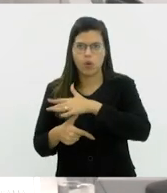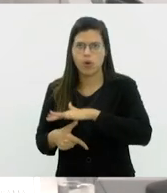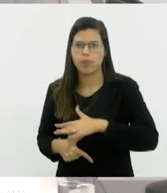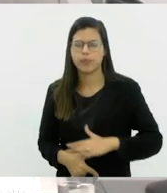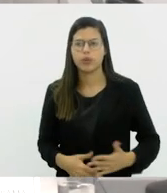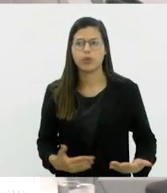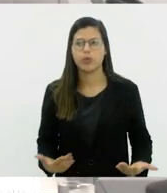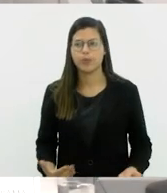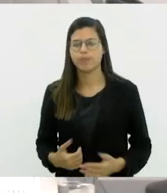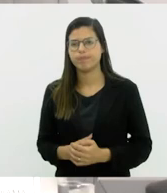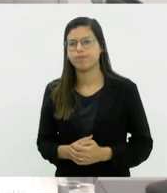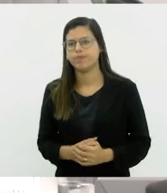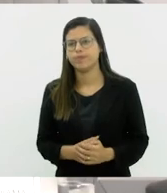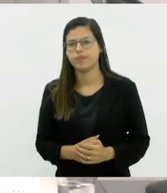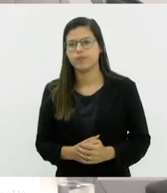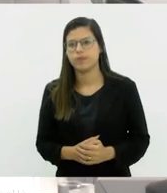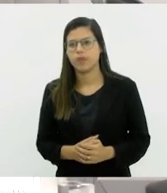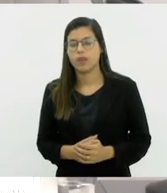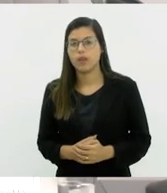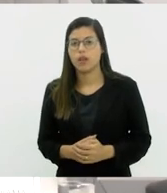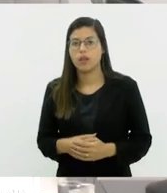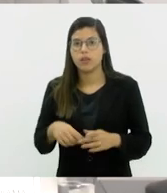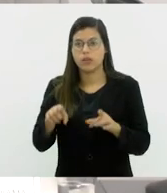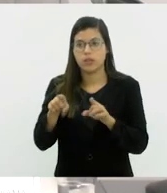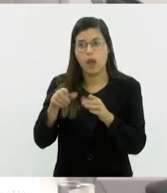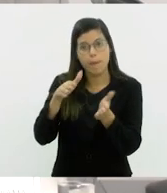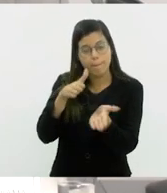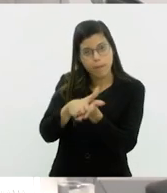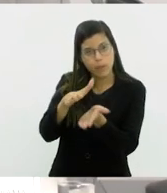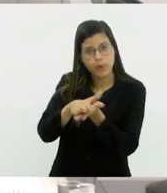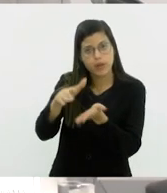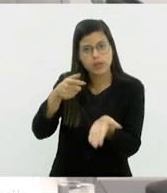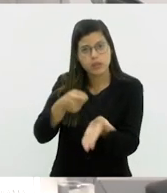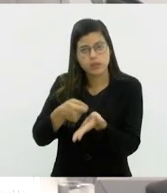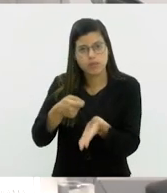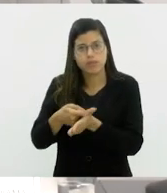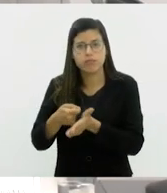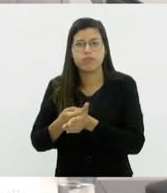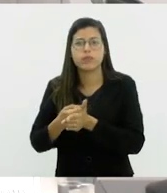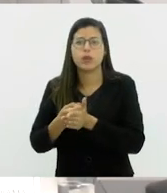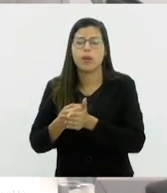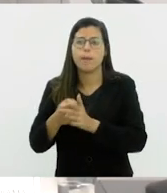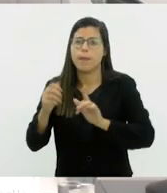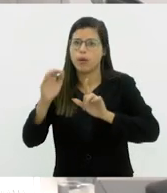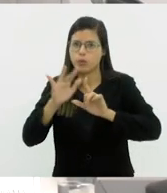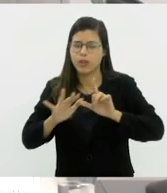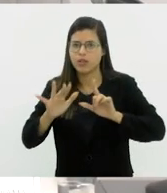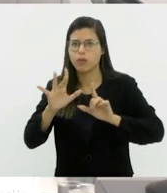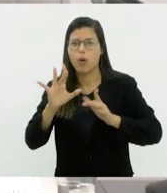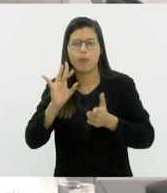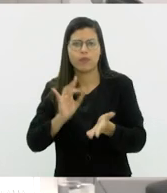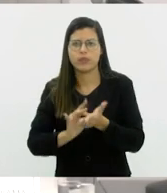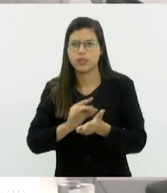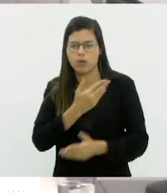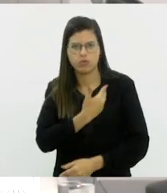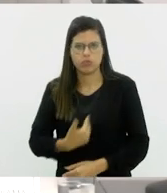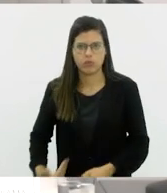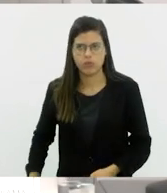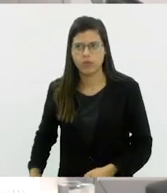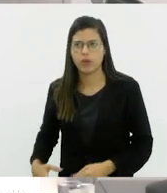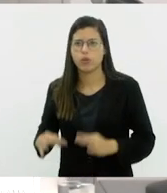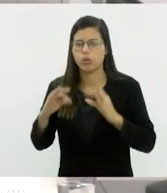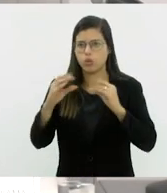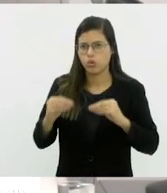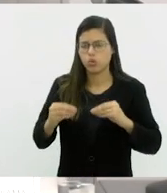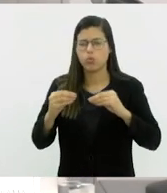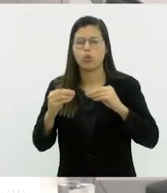vertical, né, e a publicação dessa exigência pelos canais oficiais. Todos os helicópteros de operação na cidade do Rio devem operar